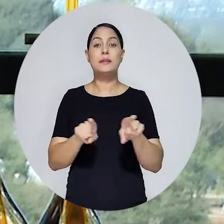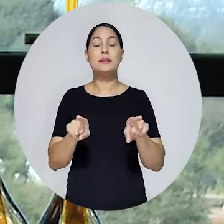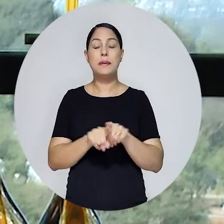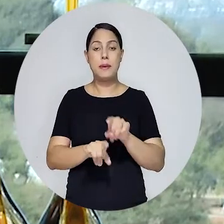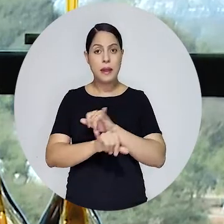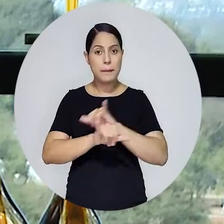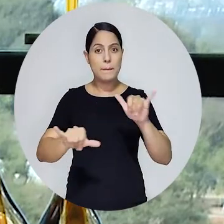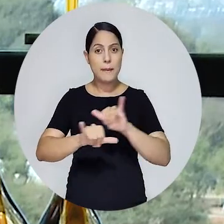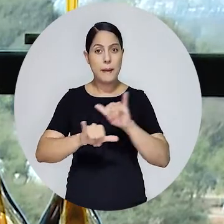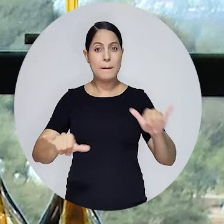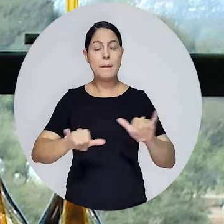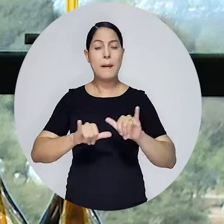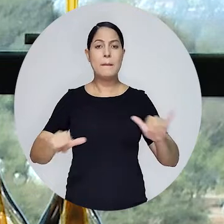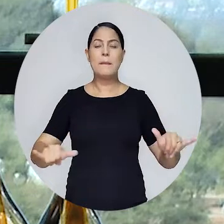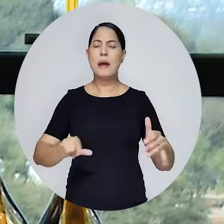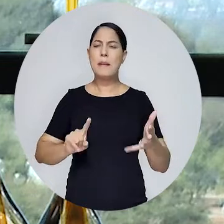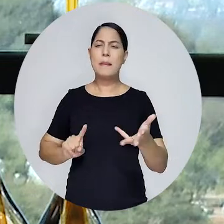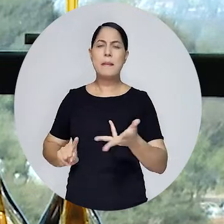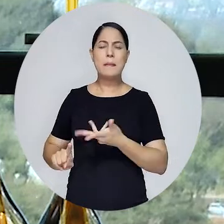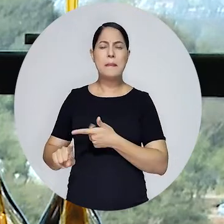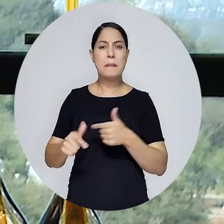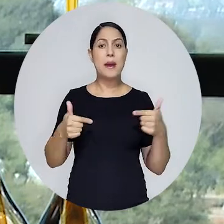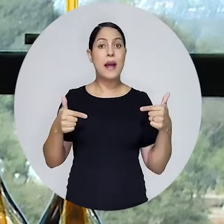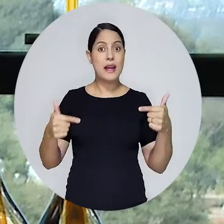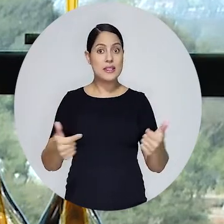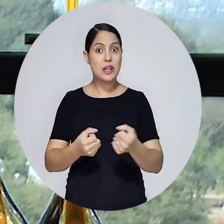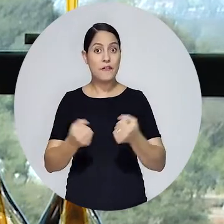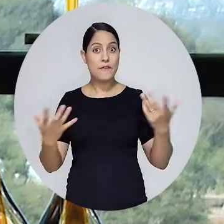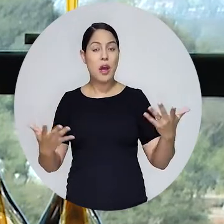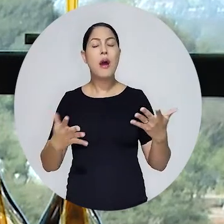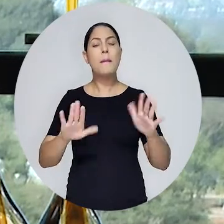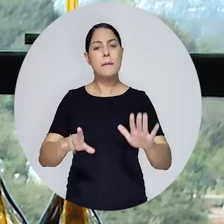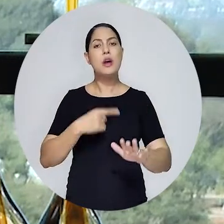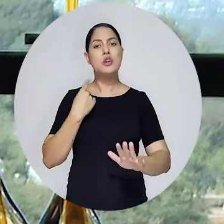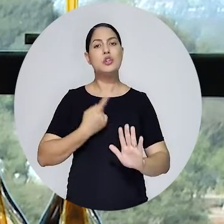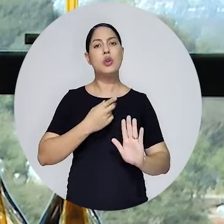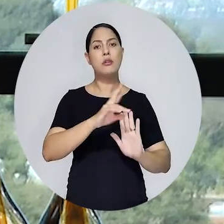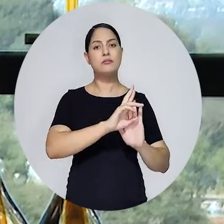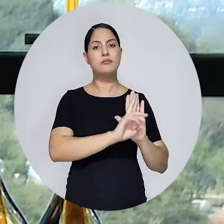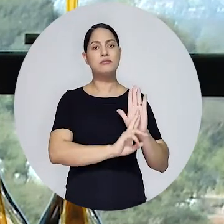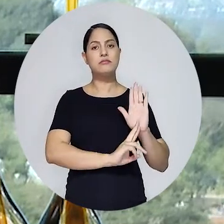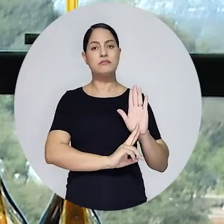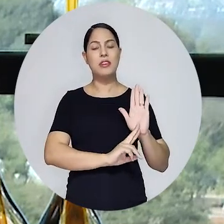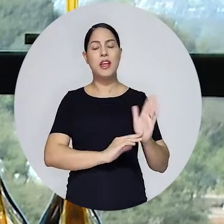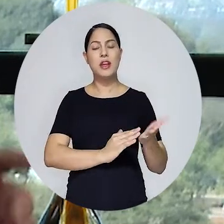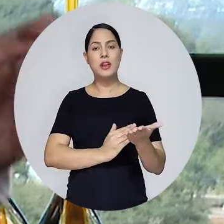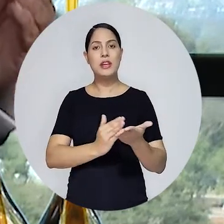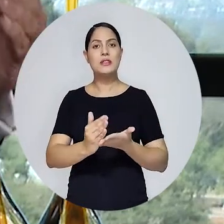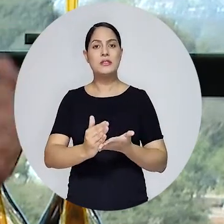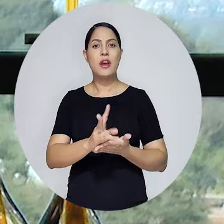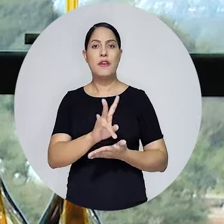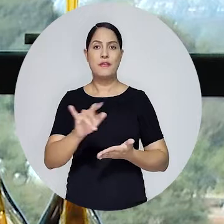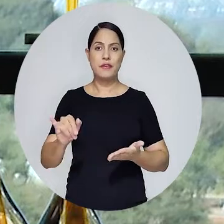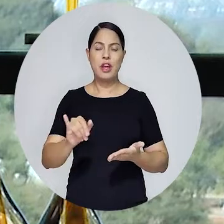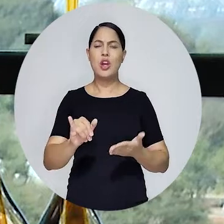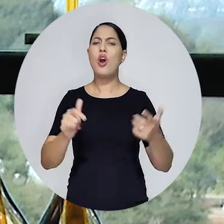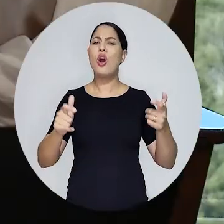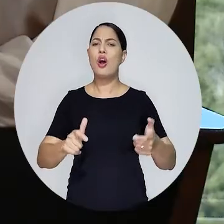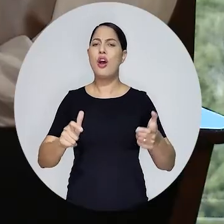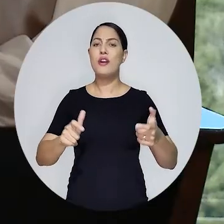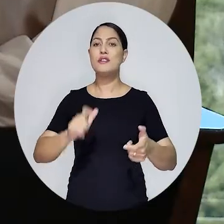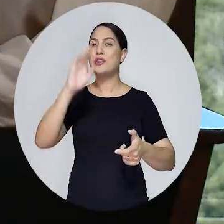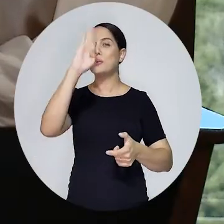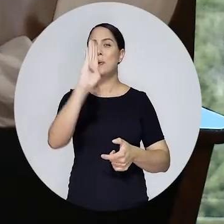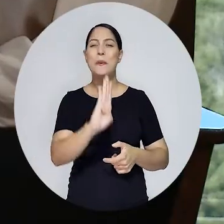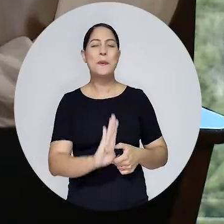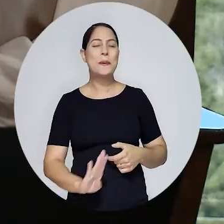ter o Conselho Federal no mês da advocacia, podemos também trazer o regulamento, o procedimento e já começar a aplicar